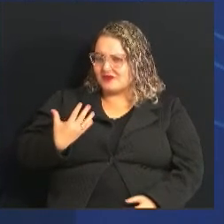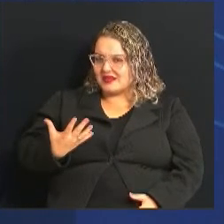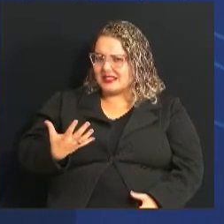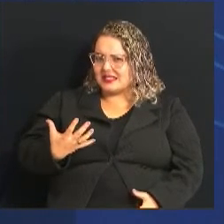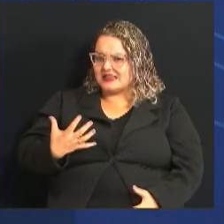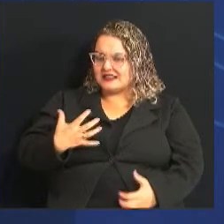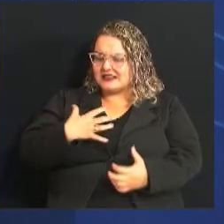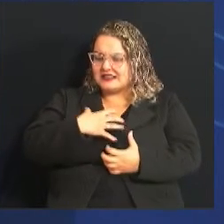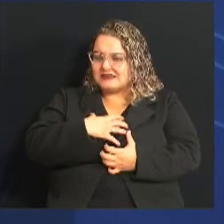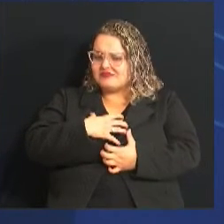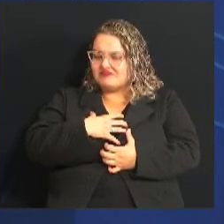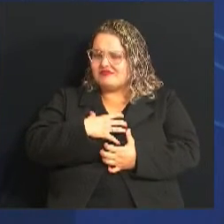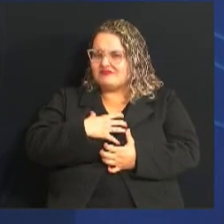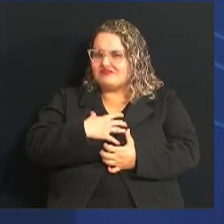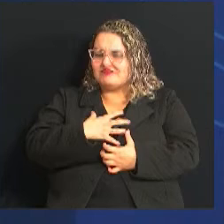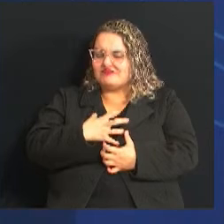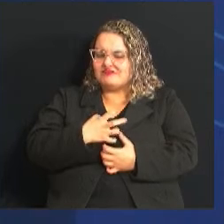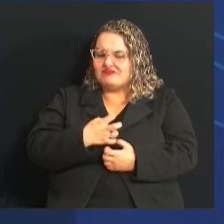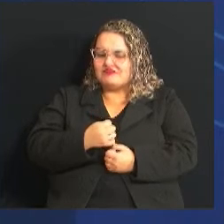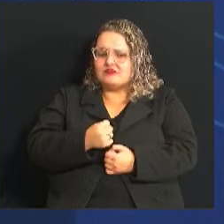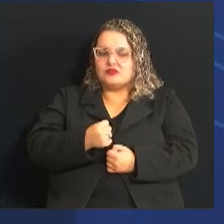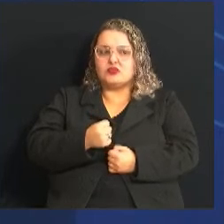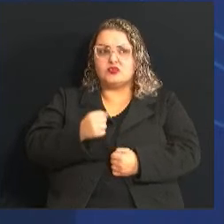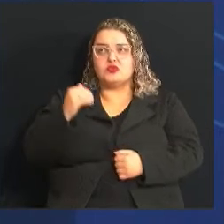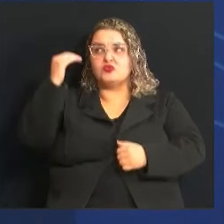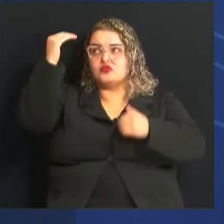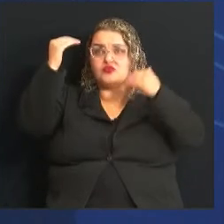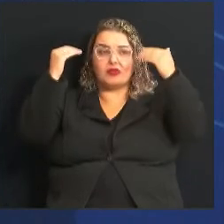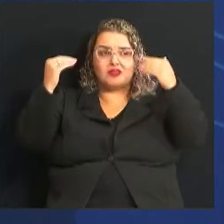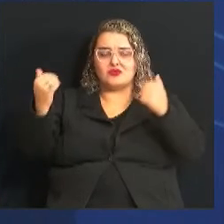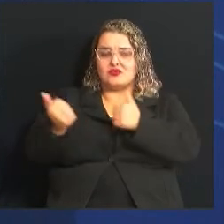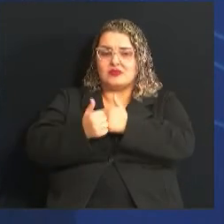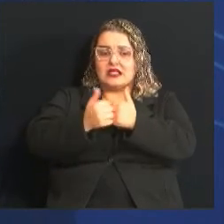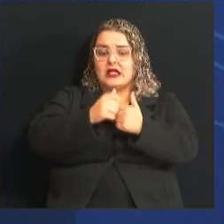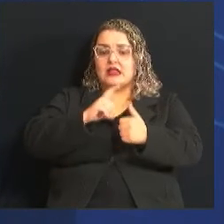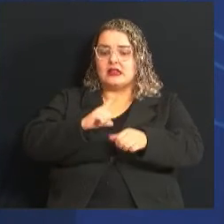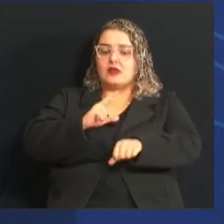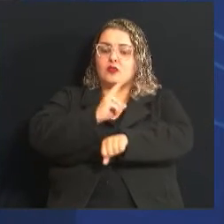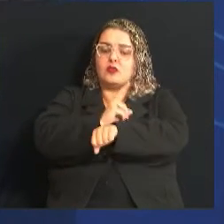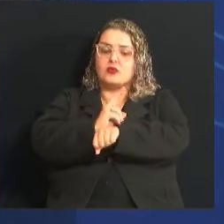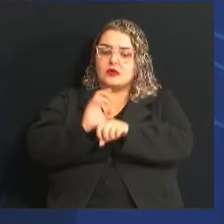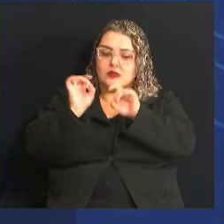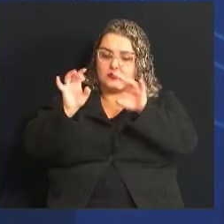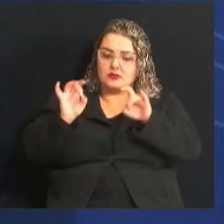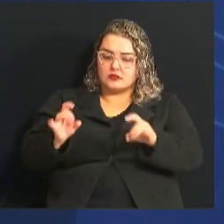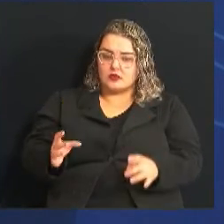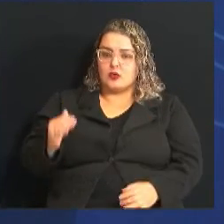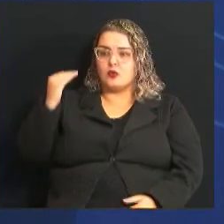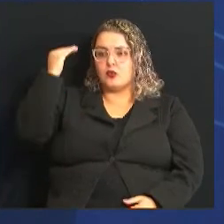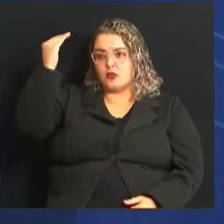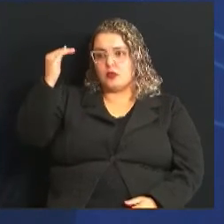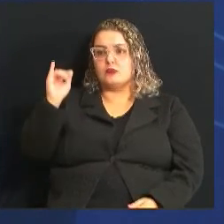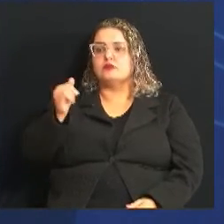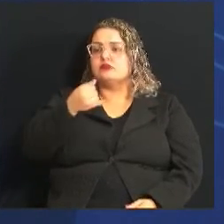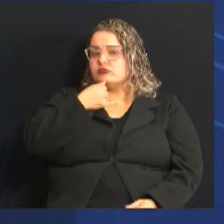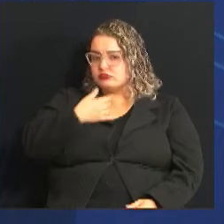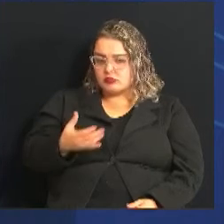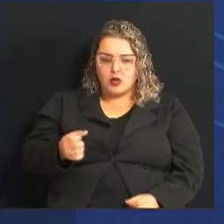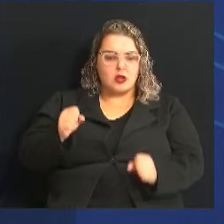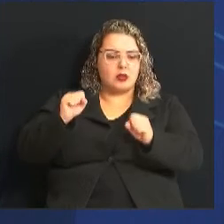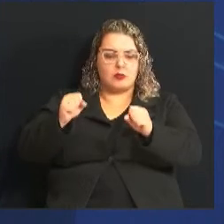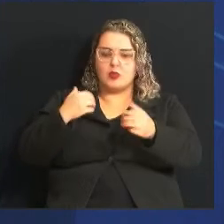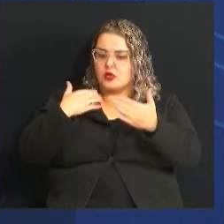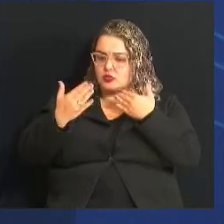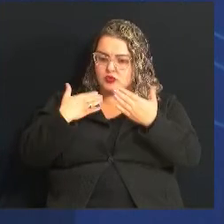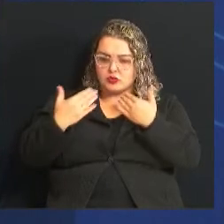adultos que estão à volta, tem que ter um cuidado especial neste momento, o adulto ele pode ficar triste, ele pode conversar